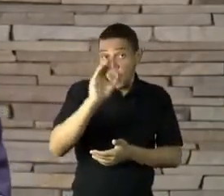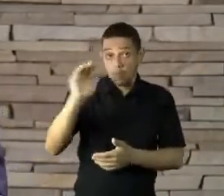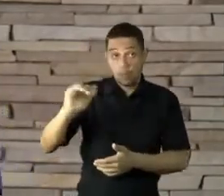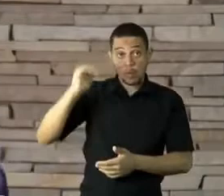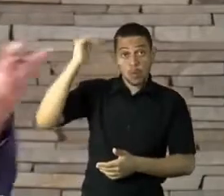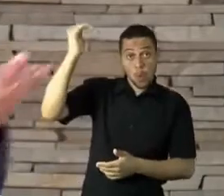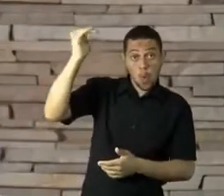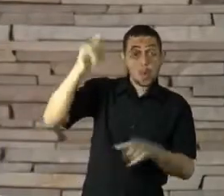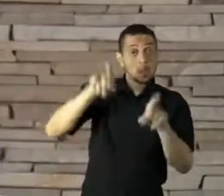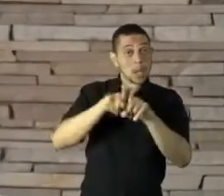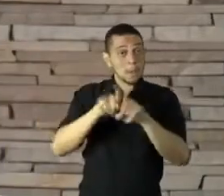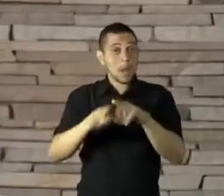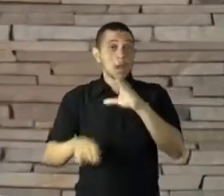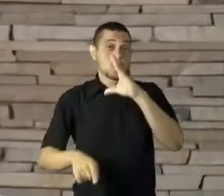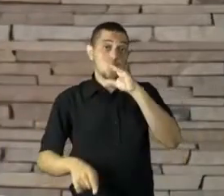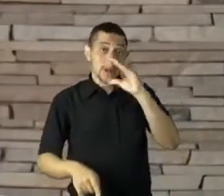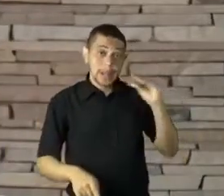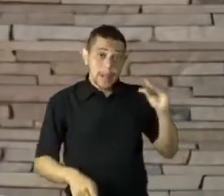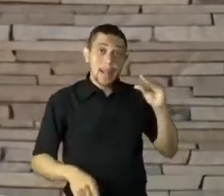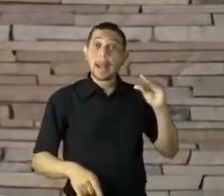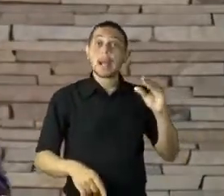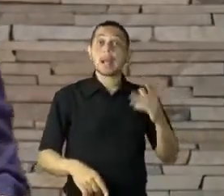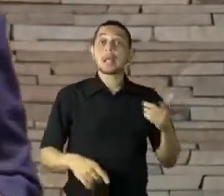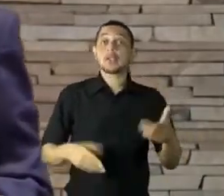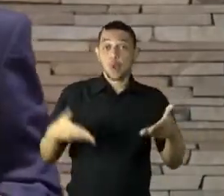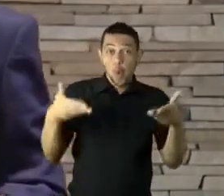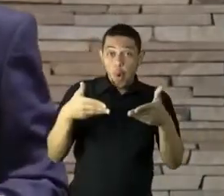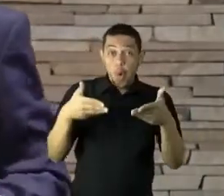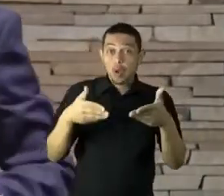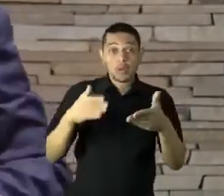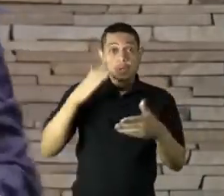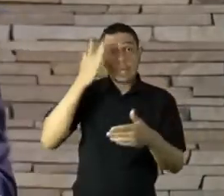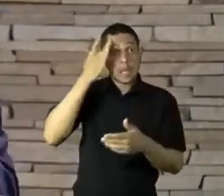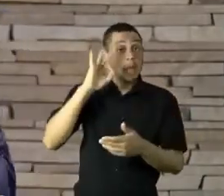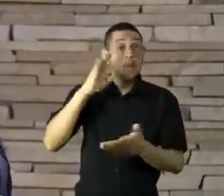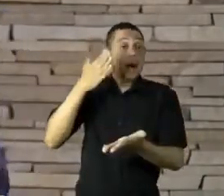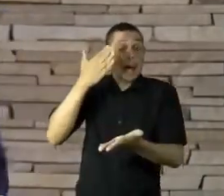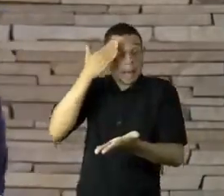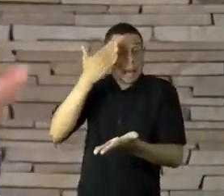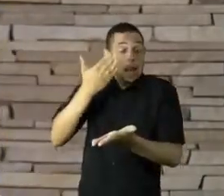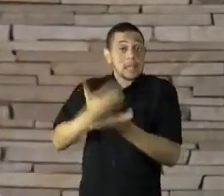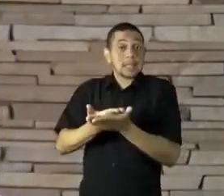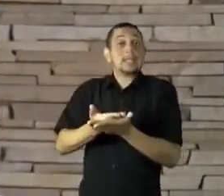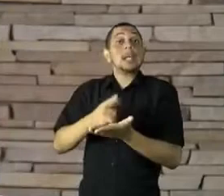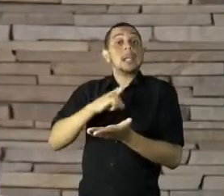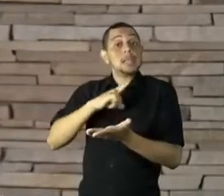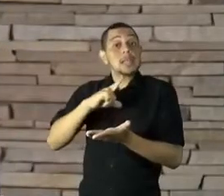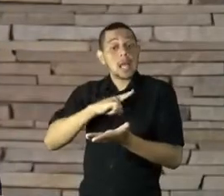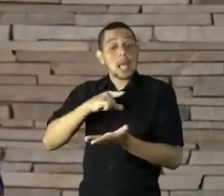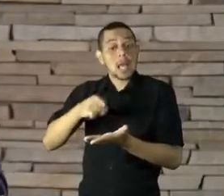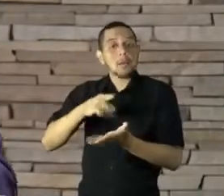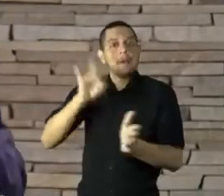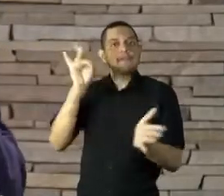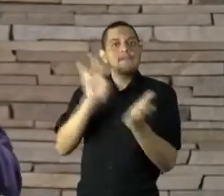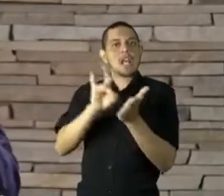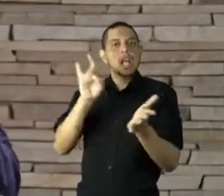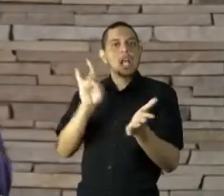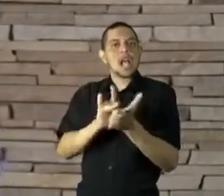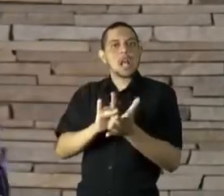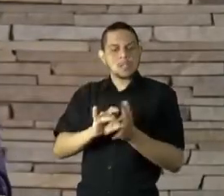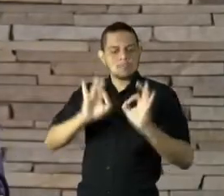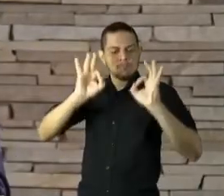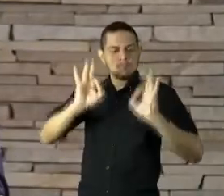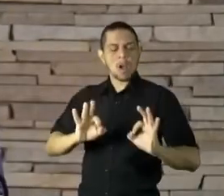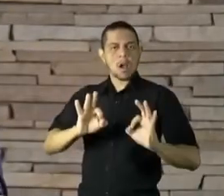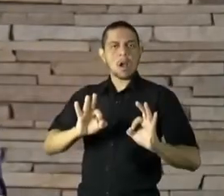dos Adolescentes dessa nova geração não acreditam mais que exista uma verdade moral ou espiritual